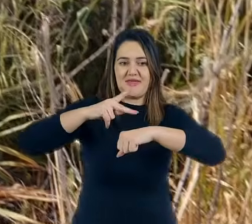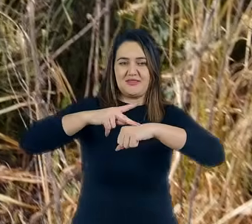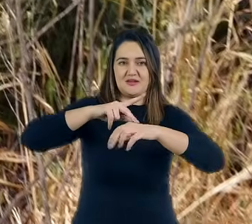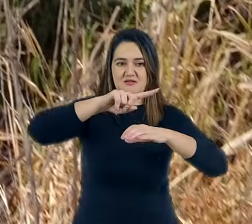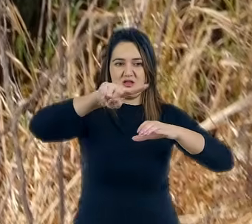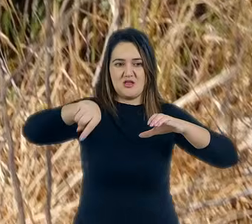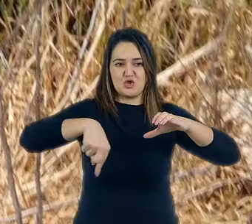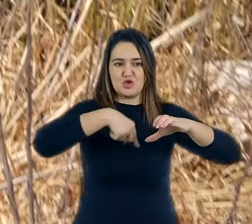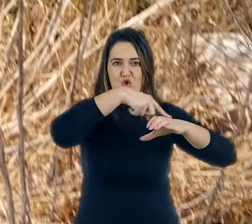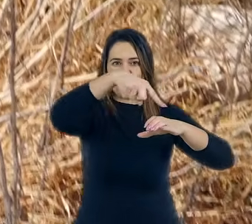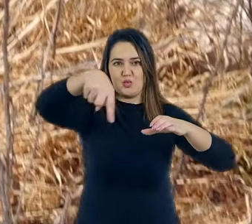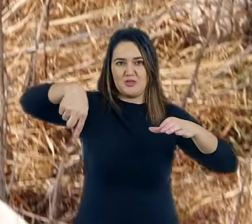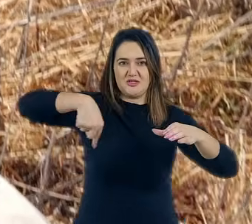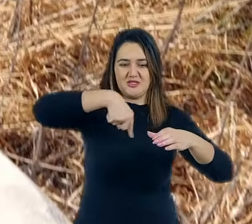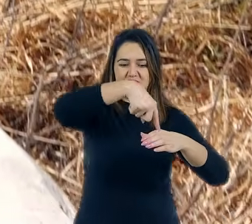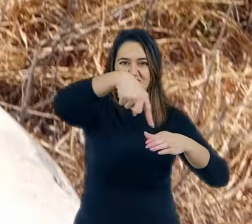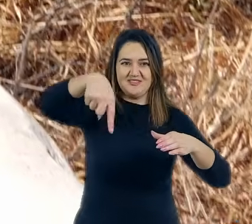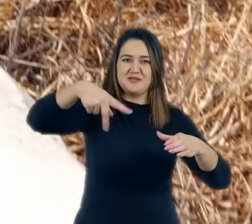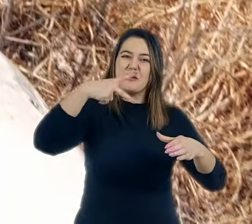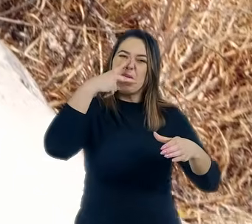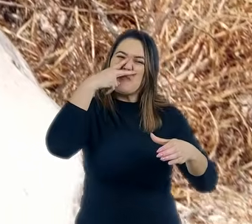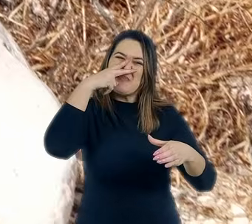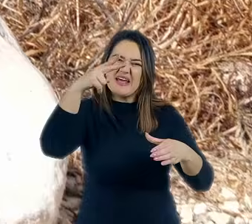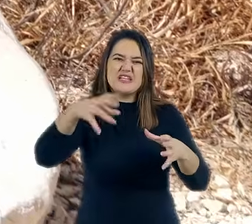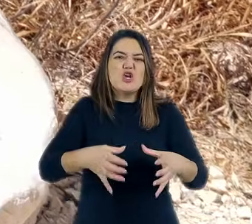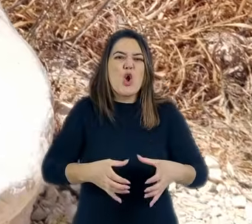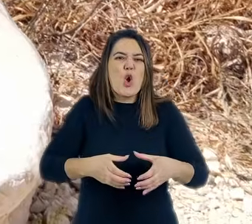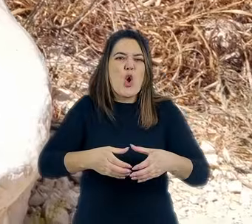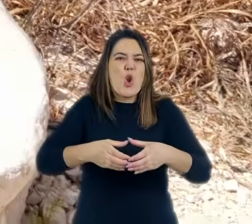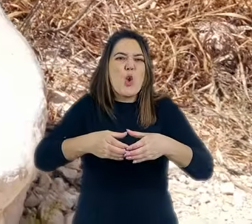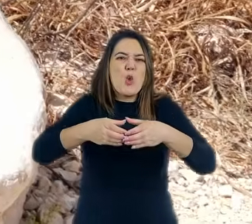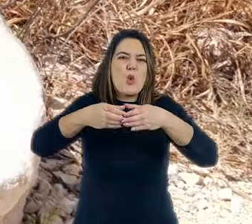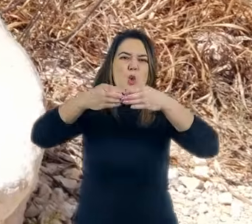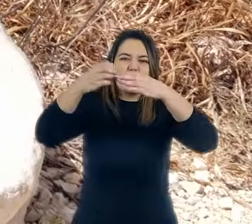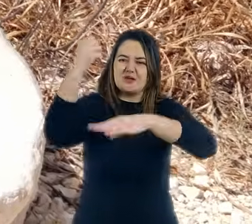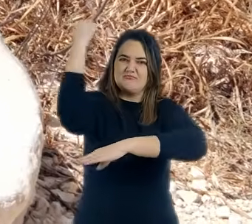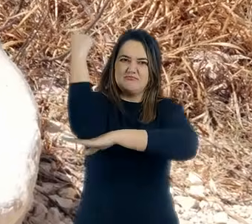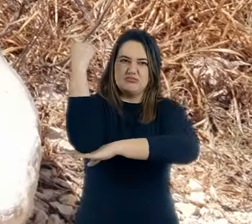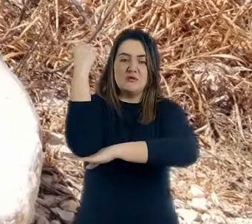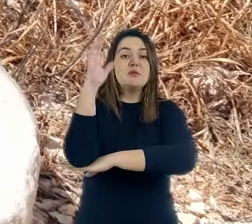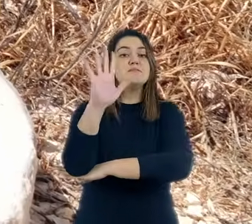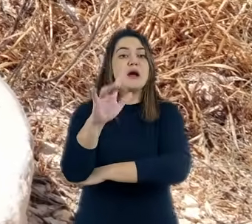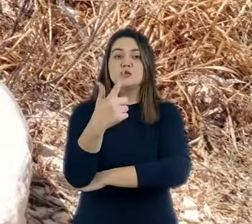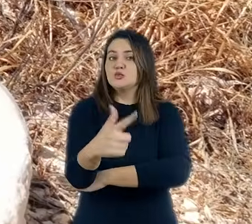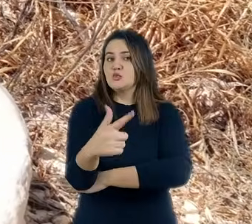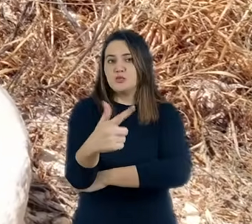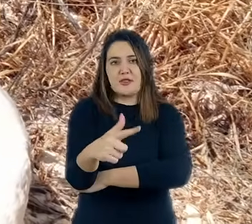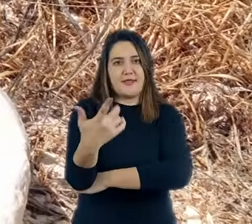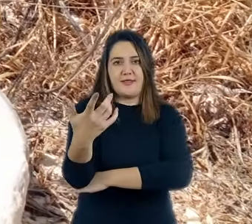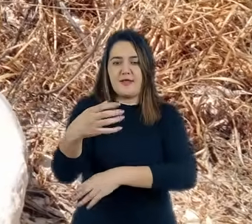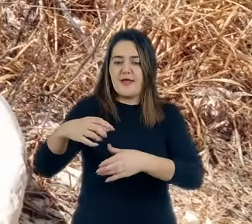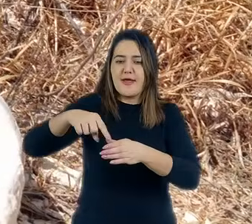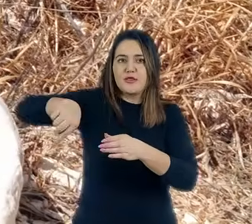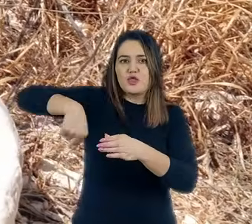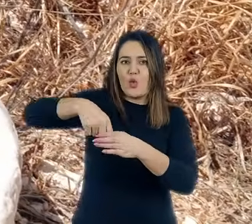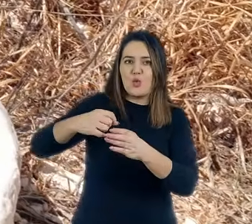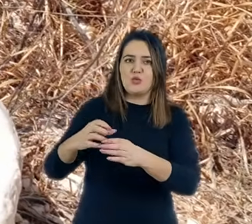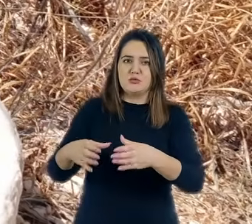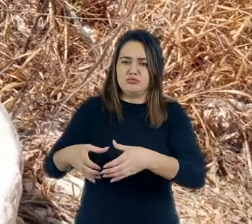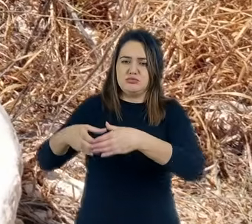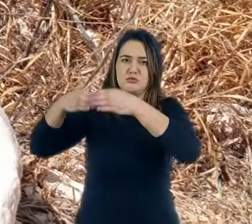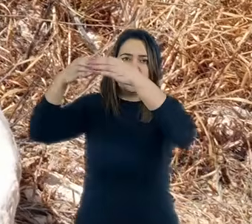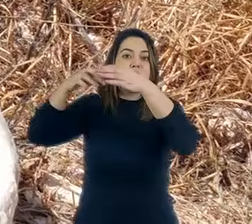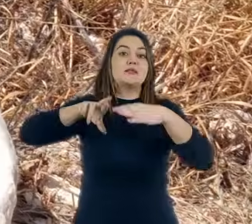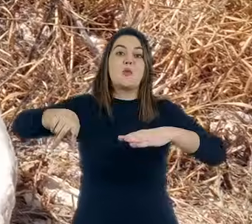essa pedra redonda, a princípio parece uma coluna, mas não há nenhuma coluna aqui, pelo menos não uma coluna redonda